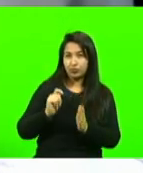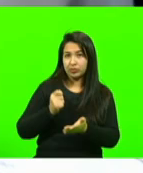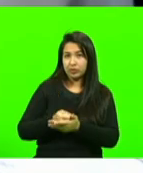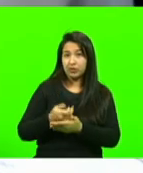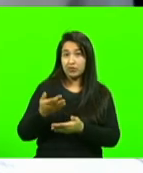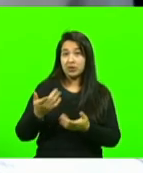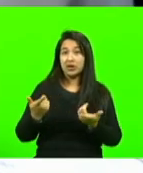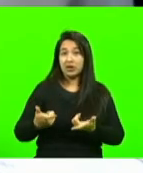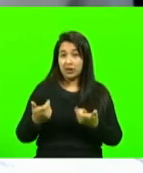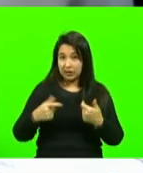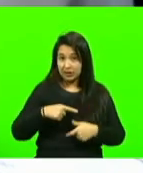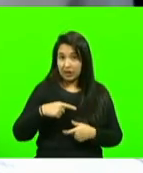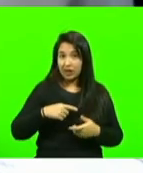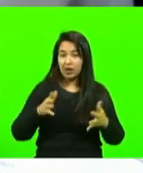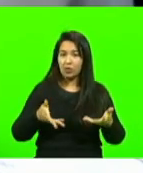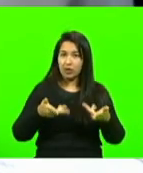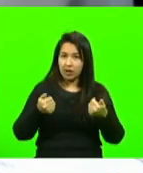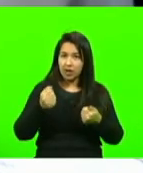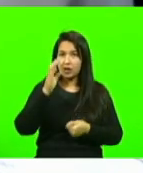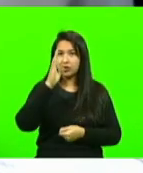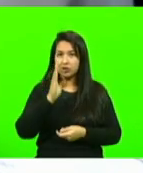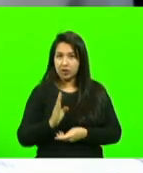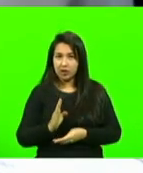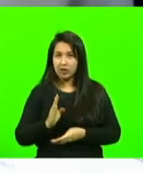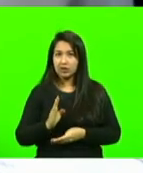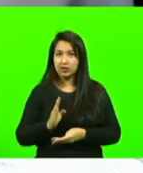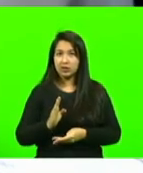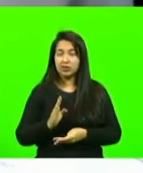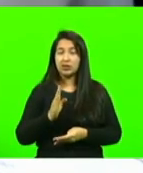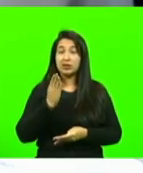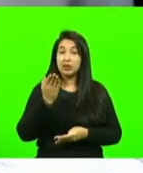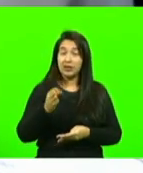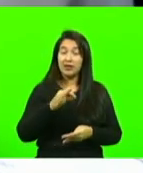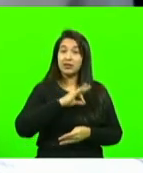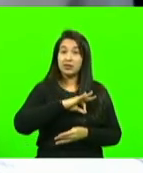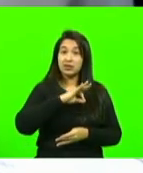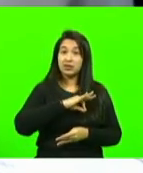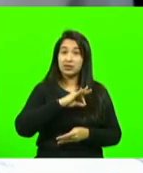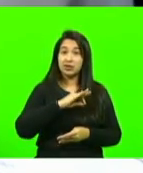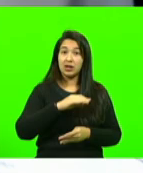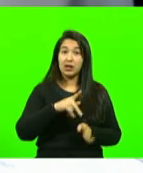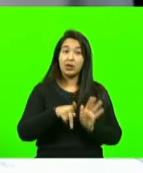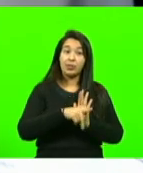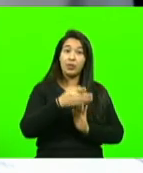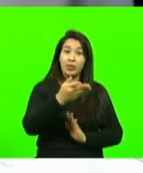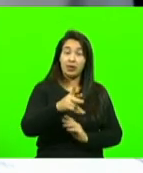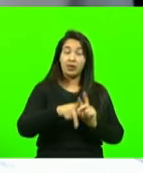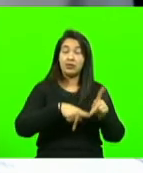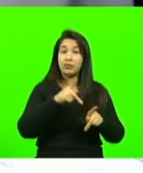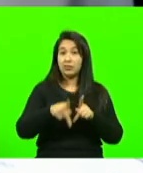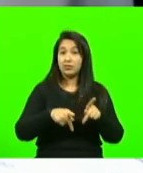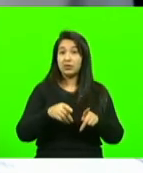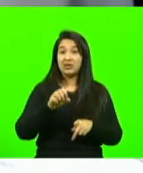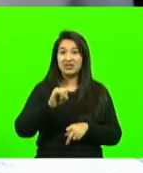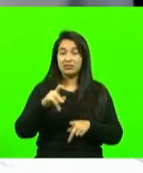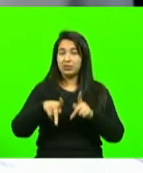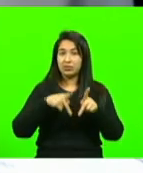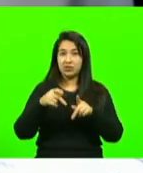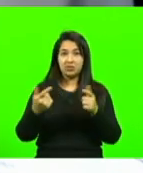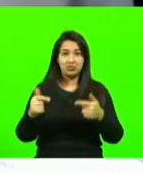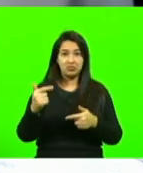oferecido com qualidade de maneira gratuita pelo Estado é salário indireto para a população e onde a população não tiver